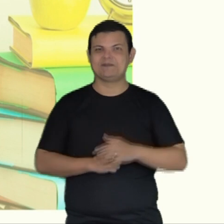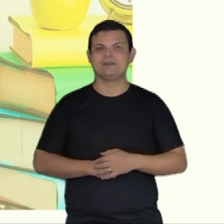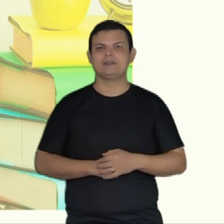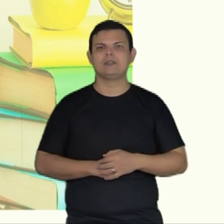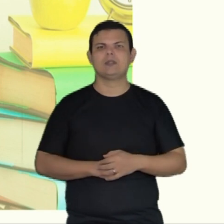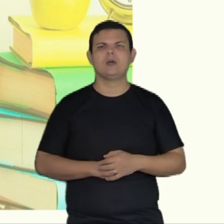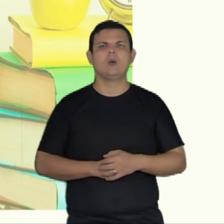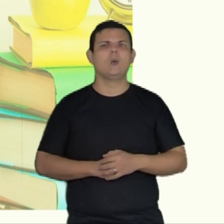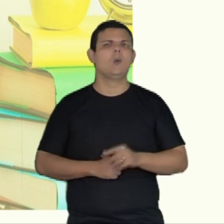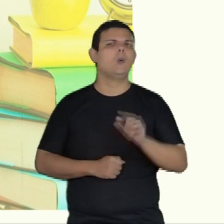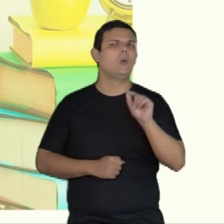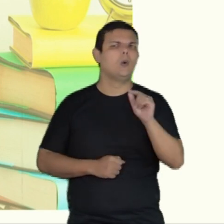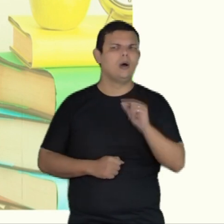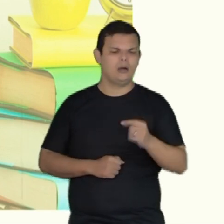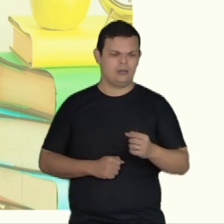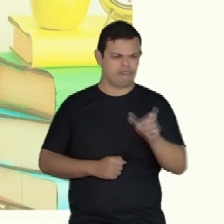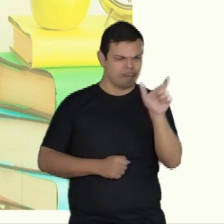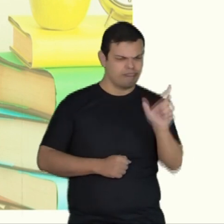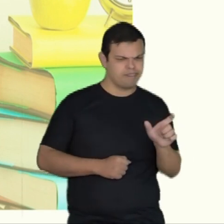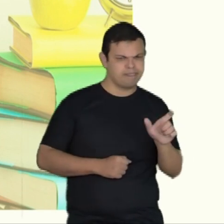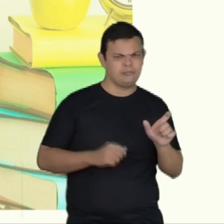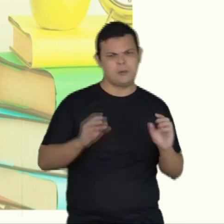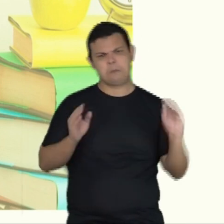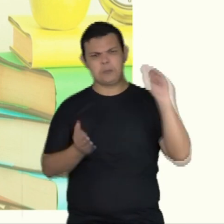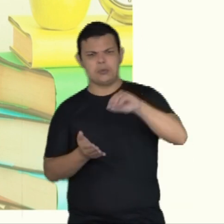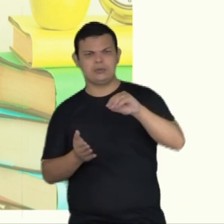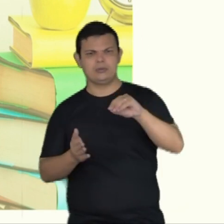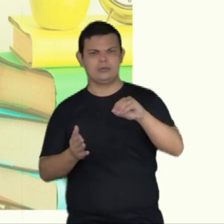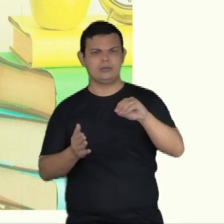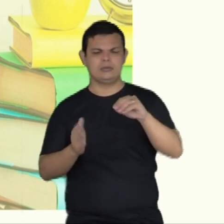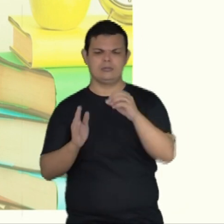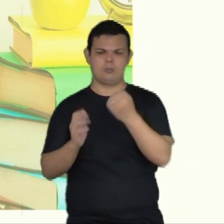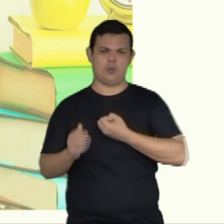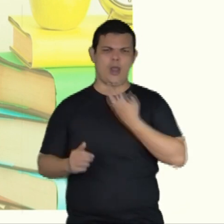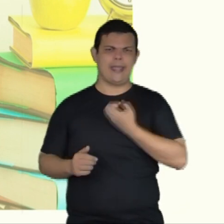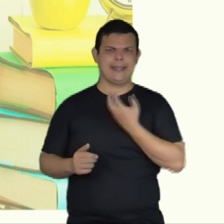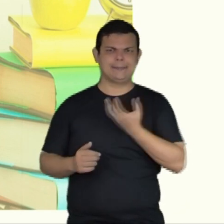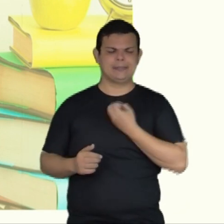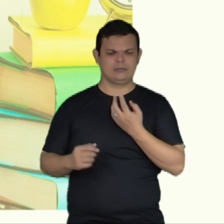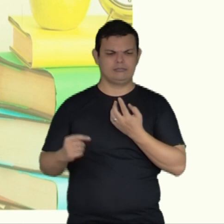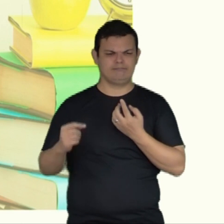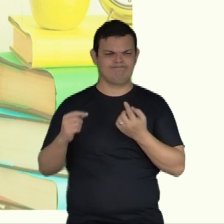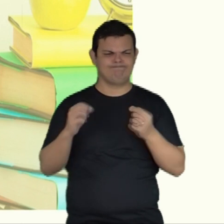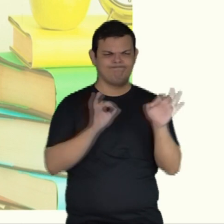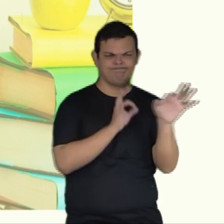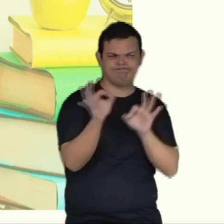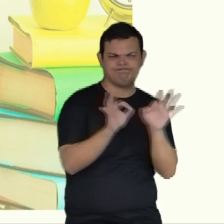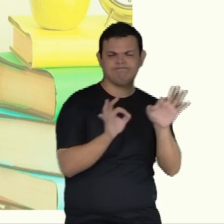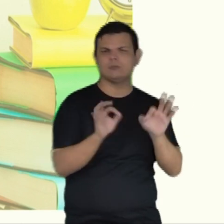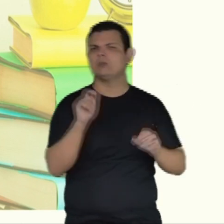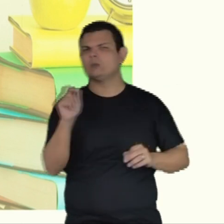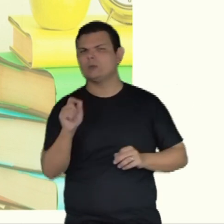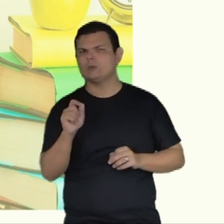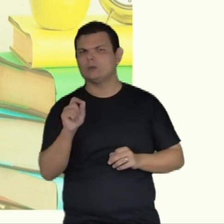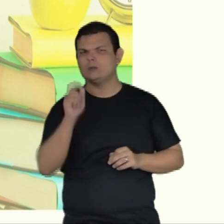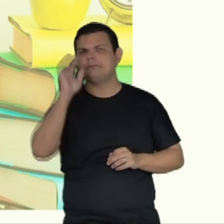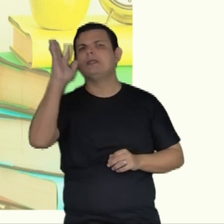que o poeta fez para dar essa forma ao poema? Ficou um pouquinho mais difícil, mas pensa aí.